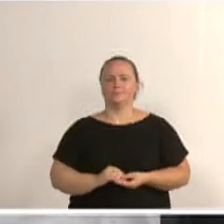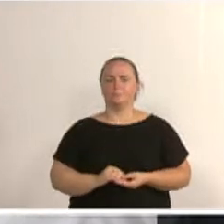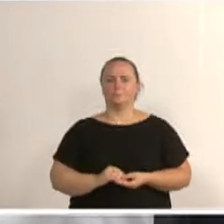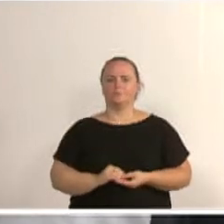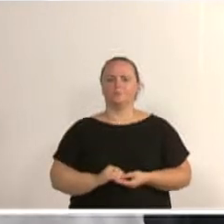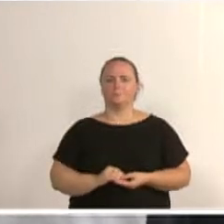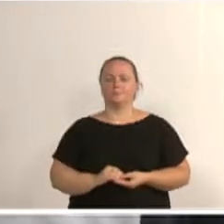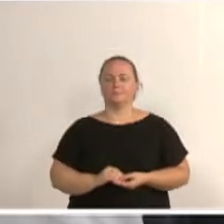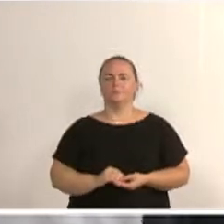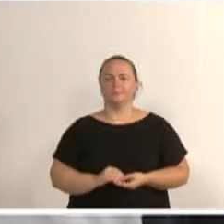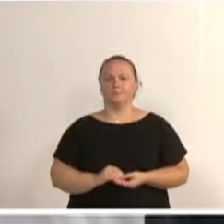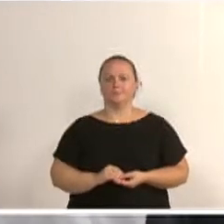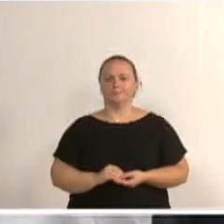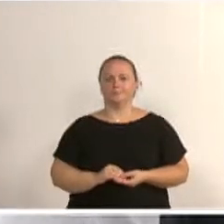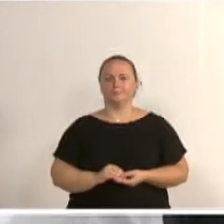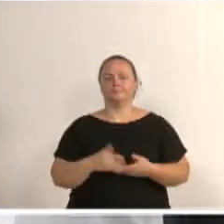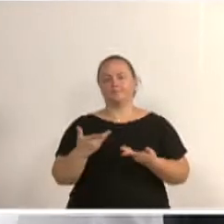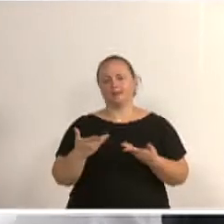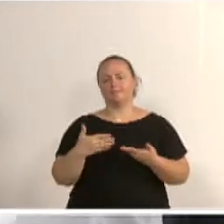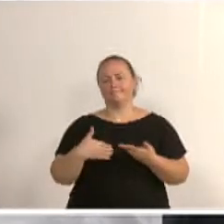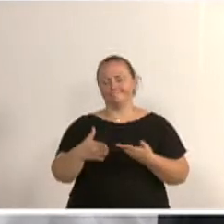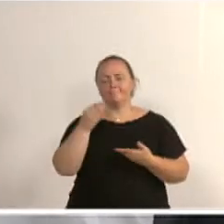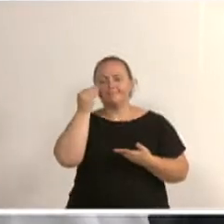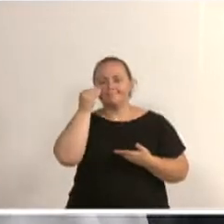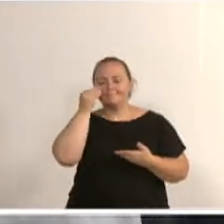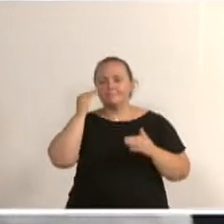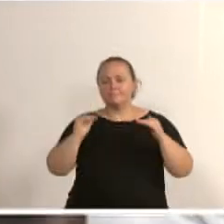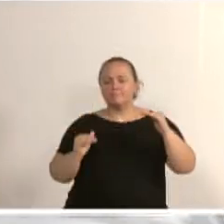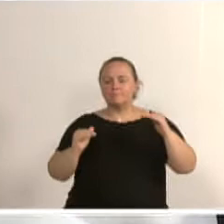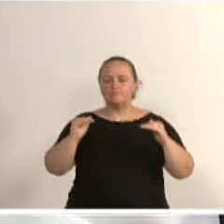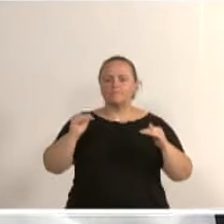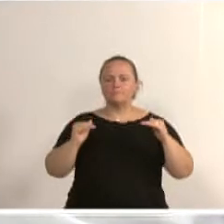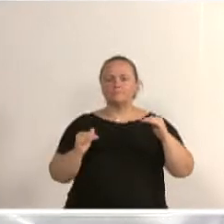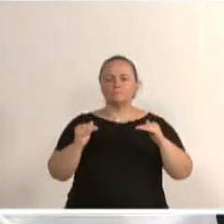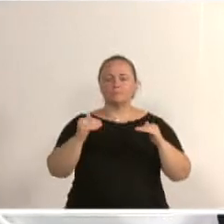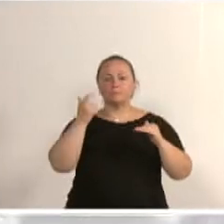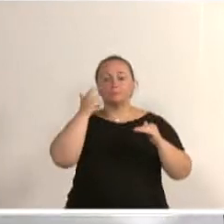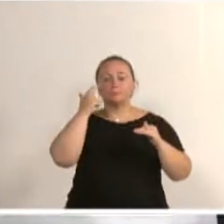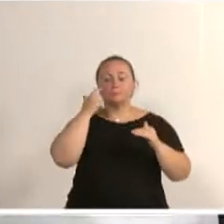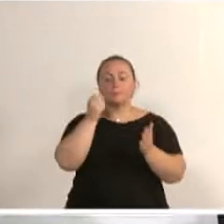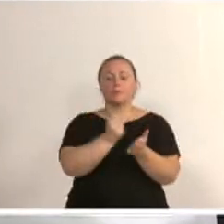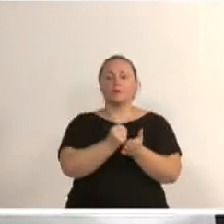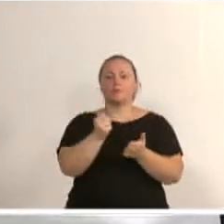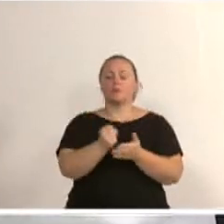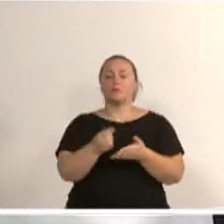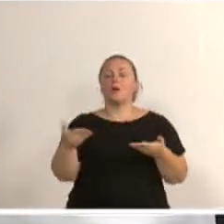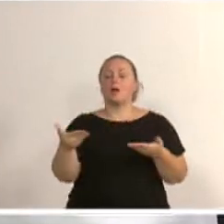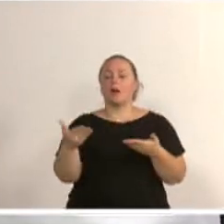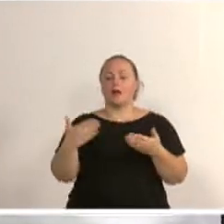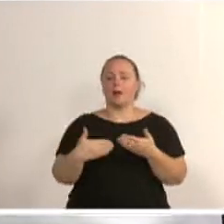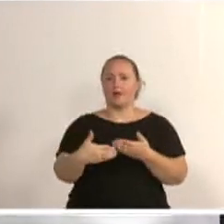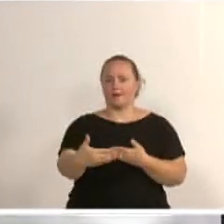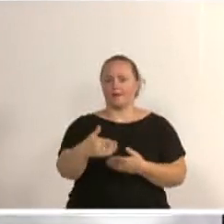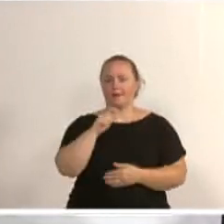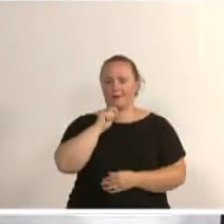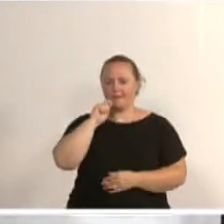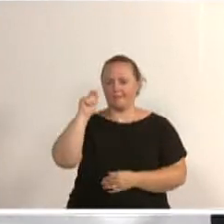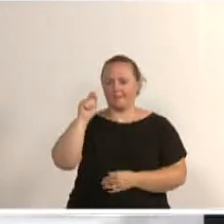E nesse equilíbrio todo, a gente está pensando no contrato de hoje, tá? no contrato que foi assinado em abril